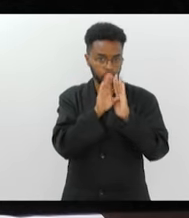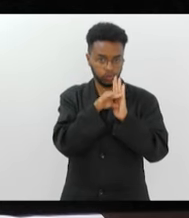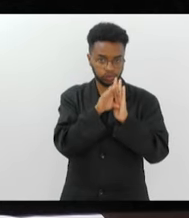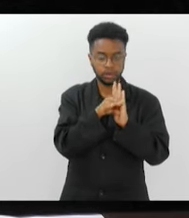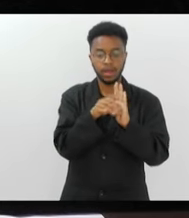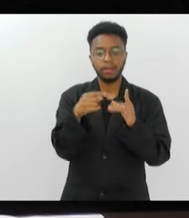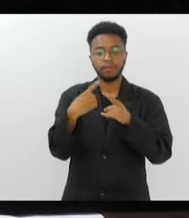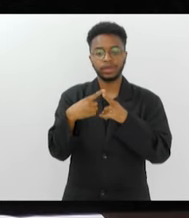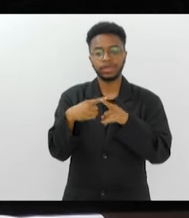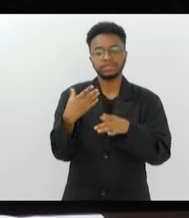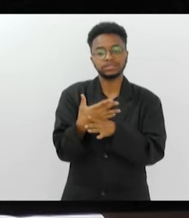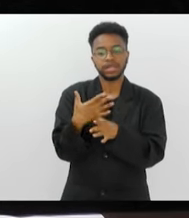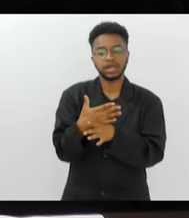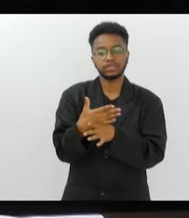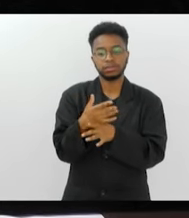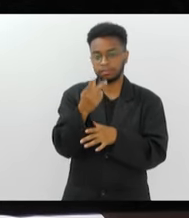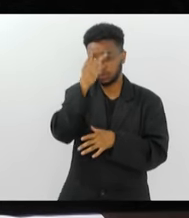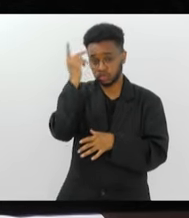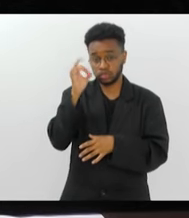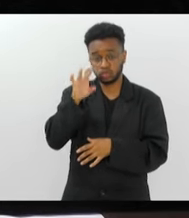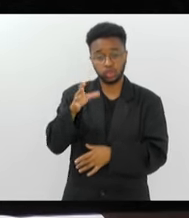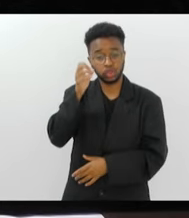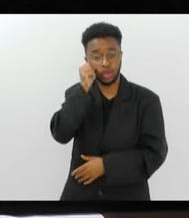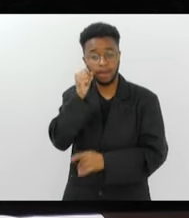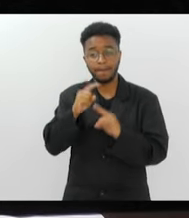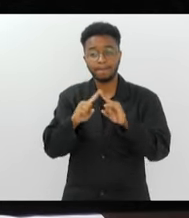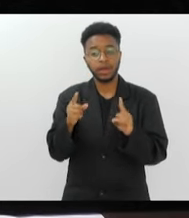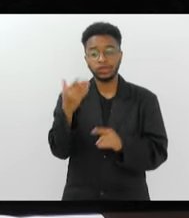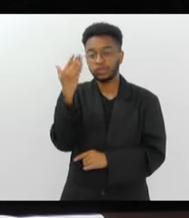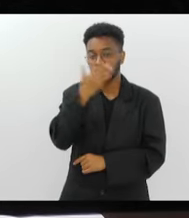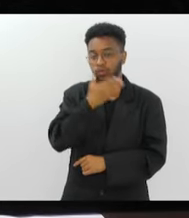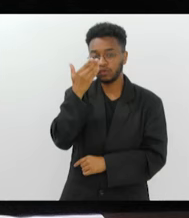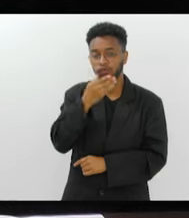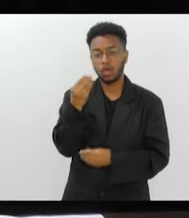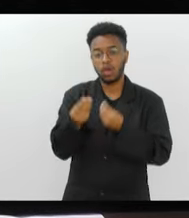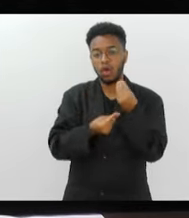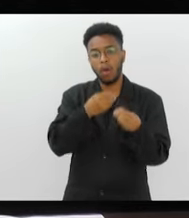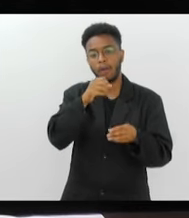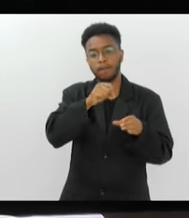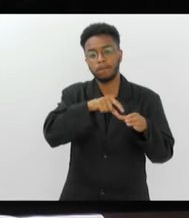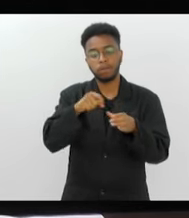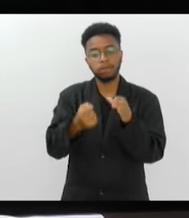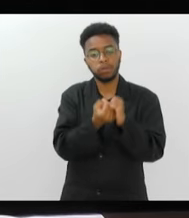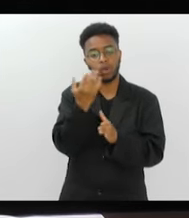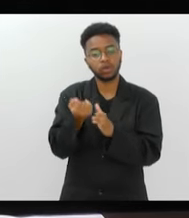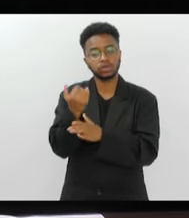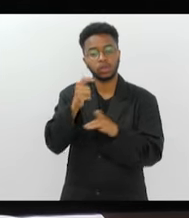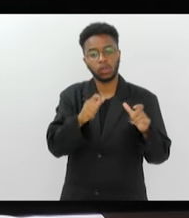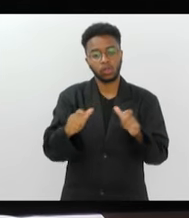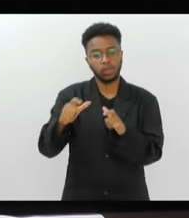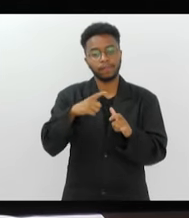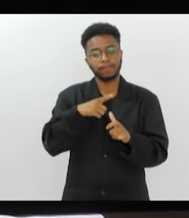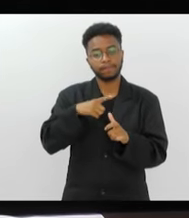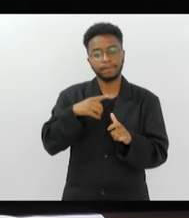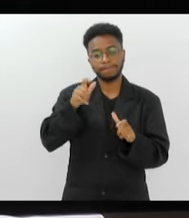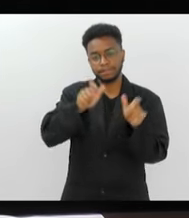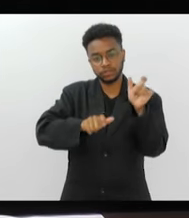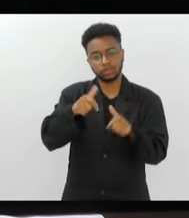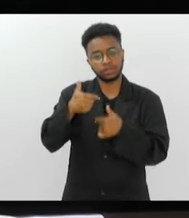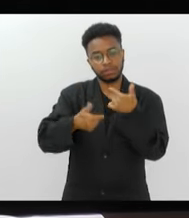conceito de cidade dormitório é um conceito que não olha o espaço, a produção do espaço daqueles que estão naquele